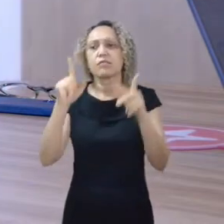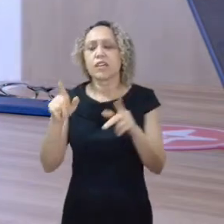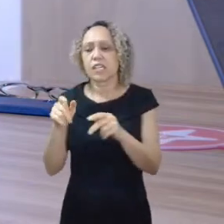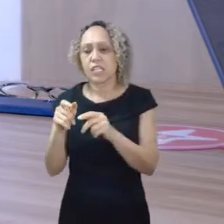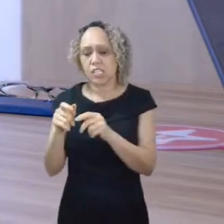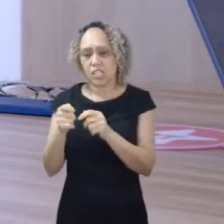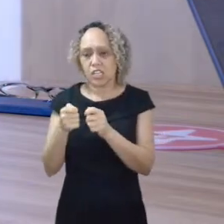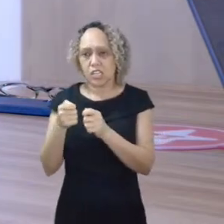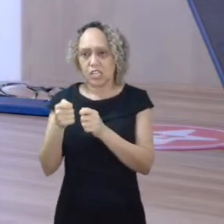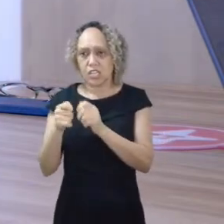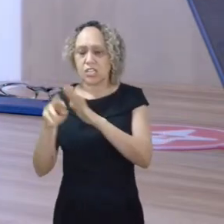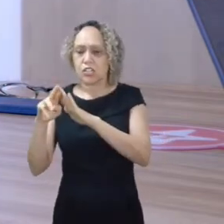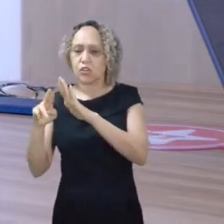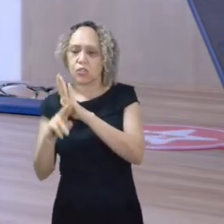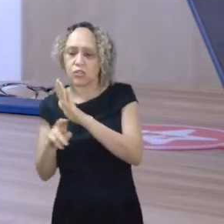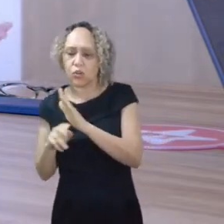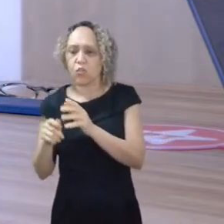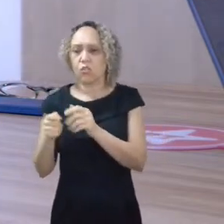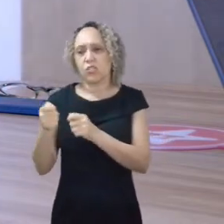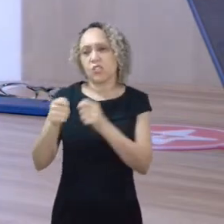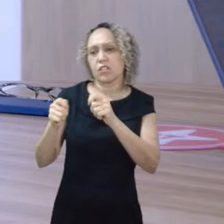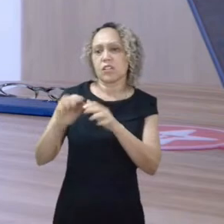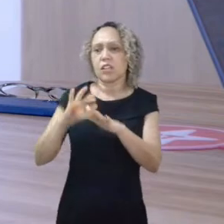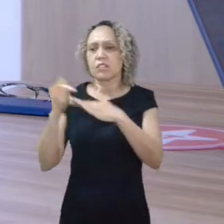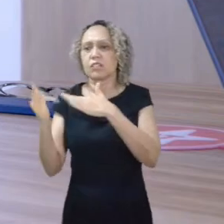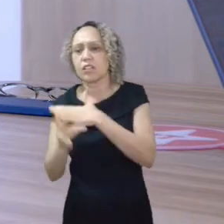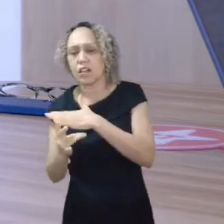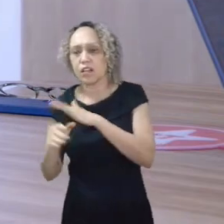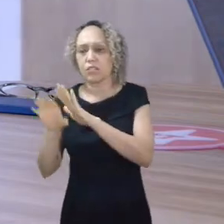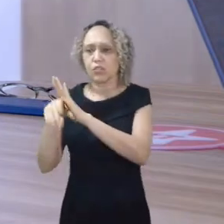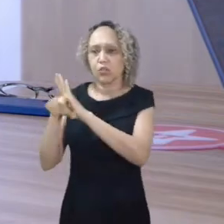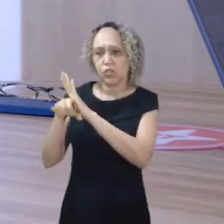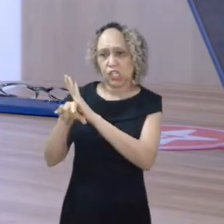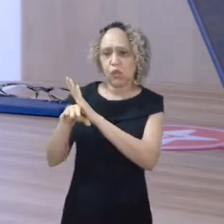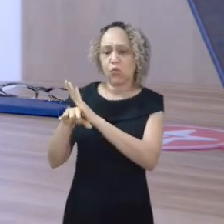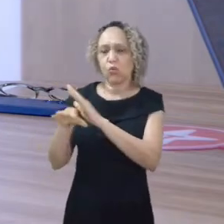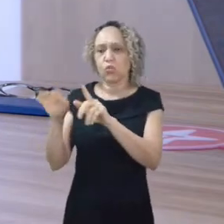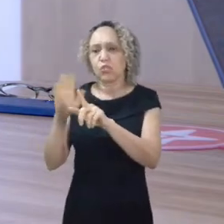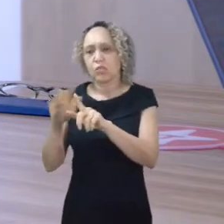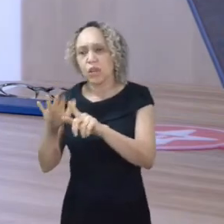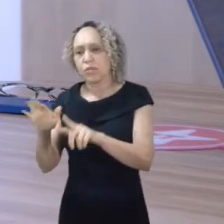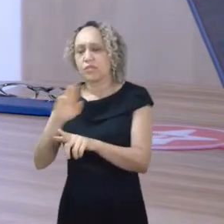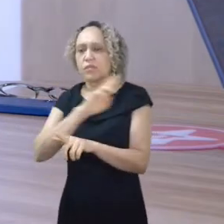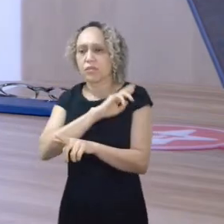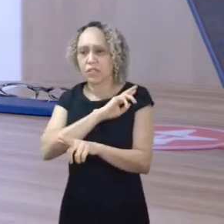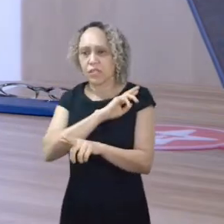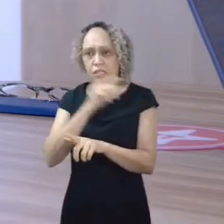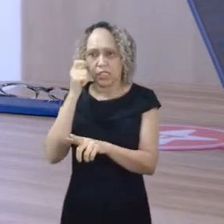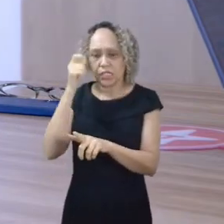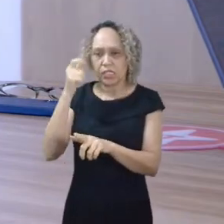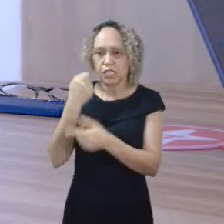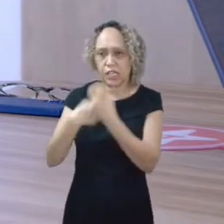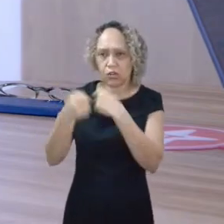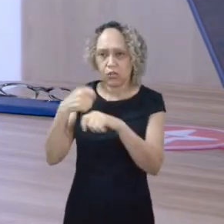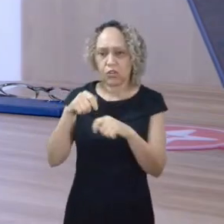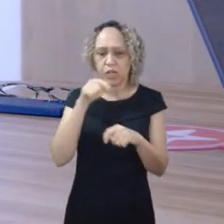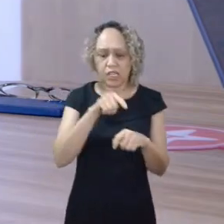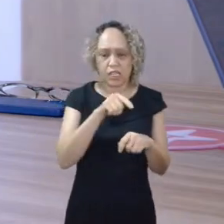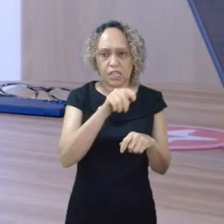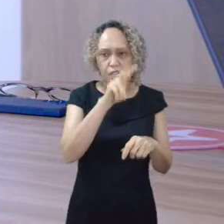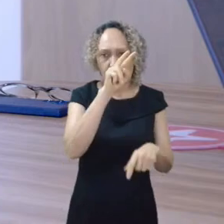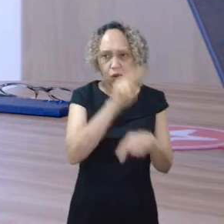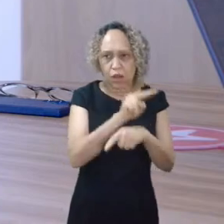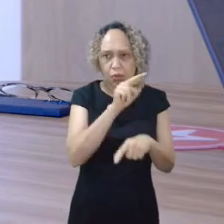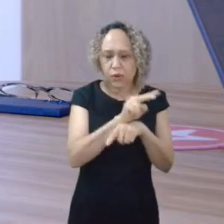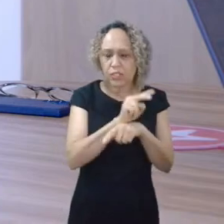redes sociais, de conteúdo, de responsabilização de plataformas, de interesses econômicos. Aqui é uma proteção de um direito